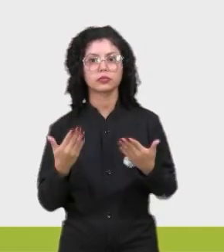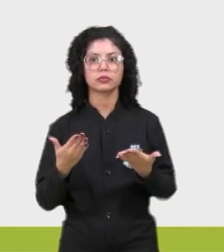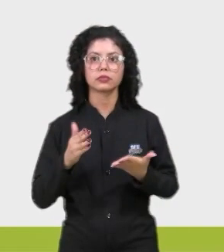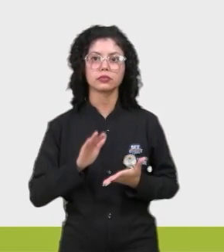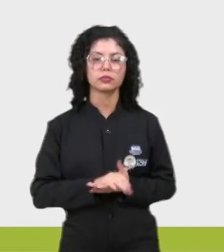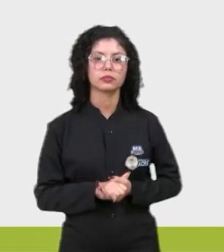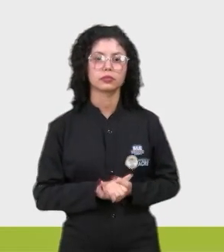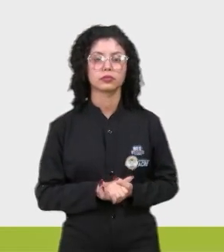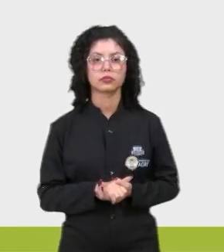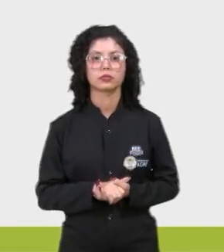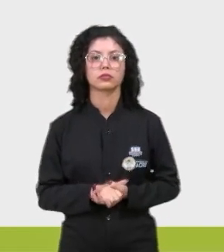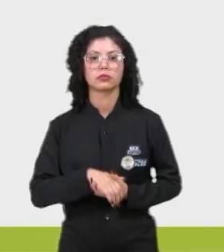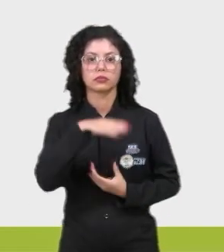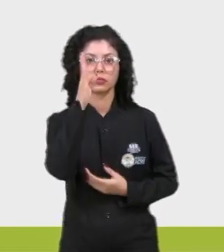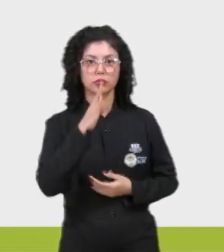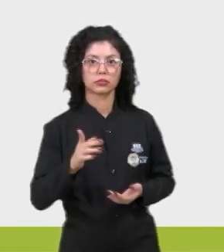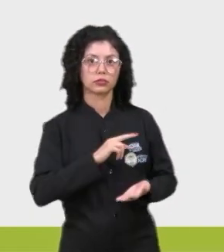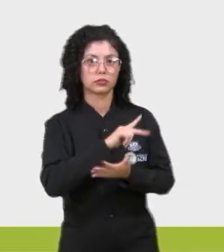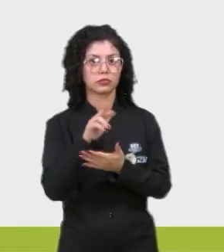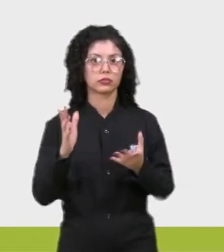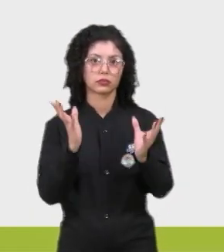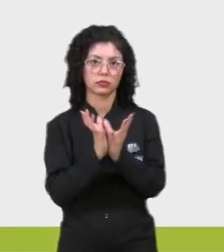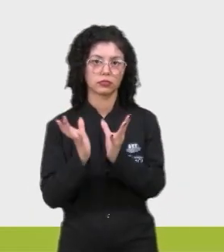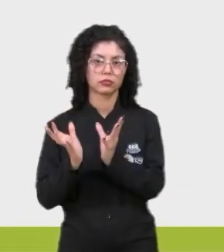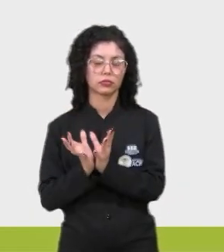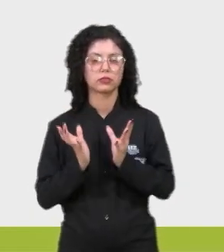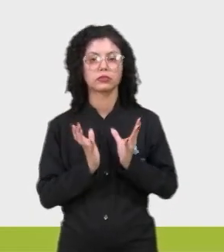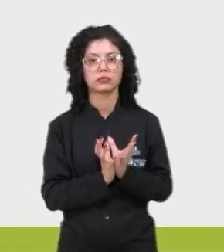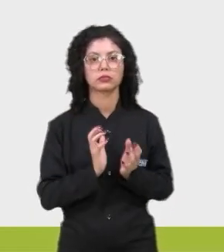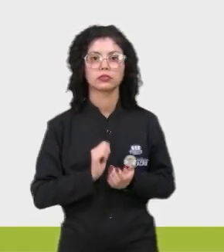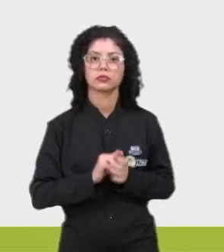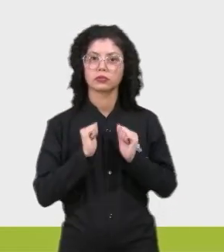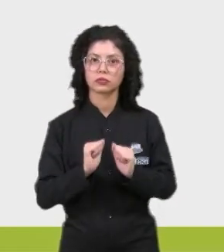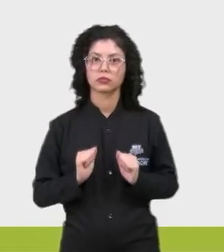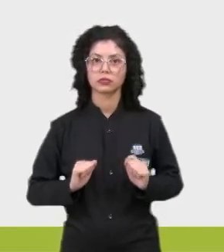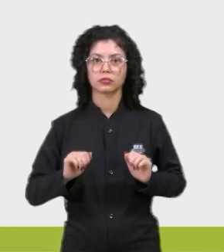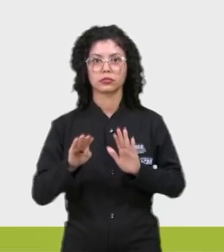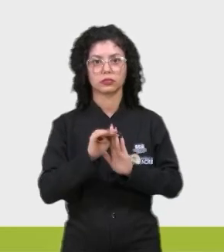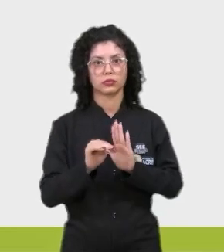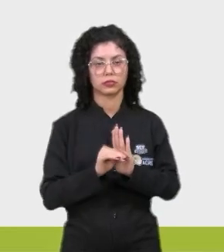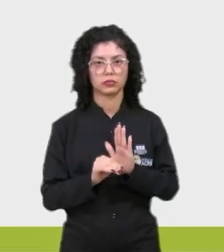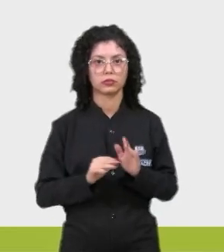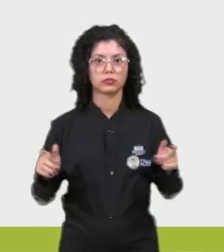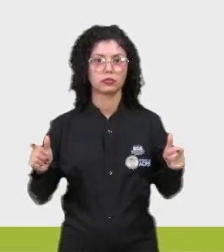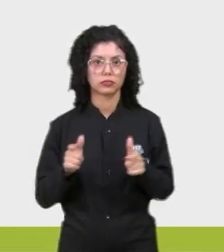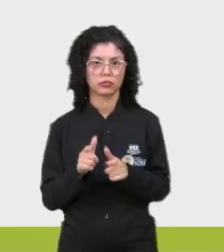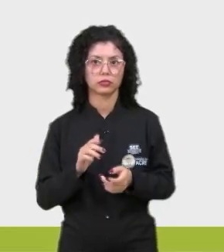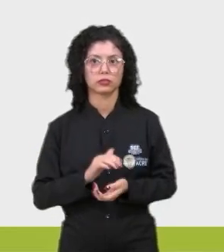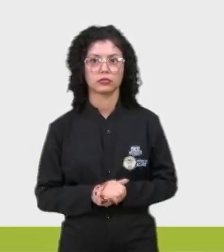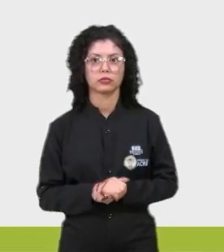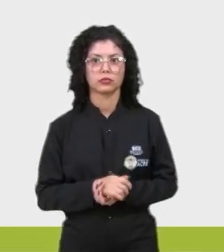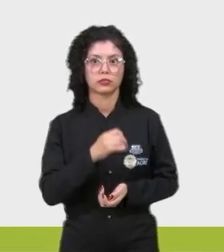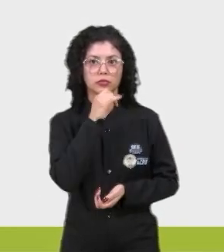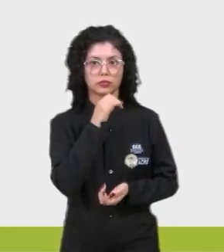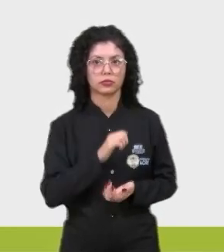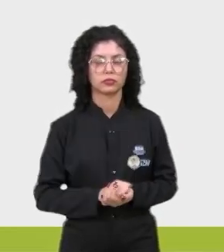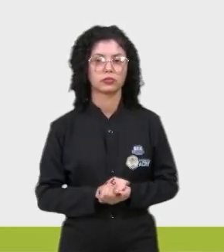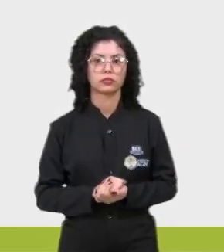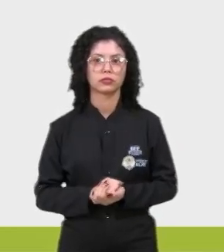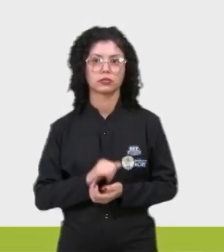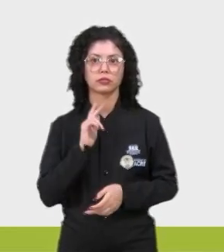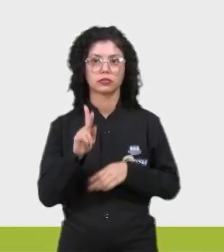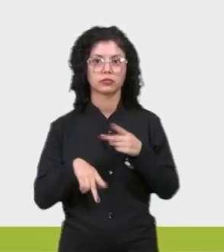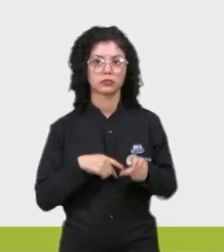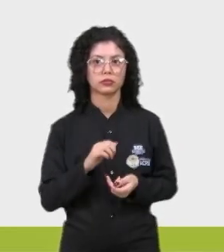conceito. No Brasil, diversos grupos podem ser classificados como minorias. Por exemplo,